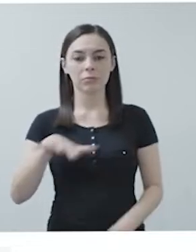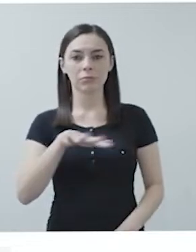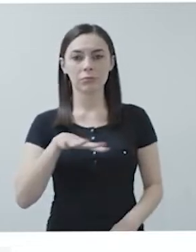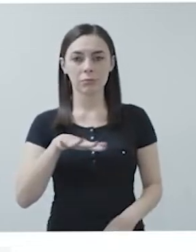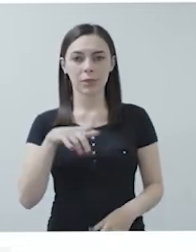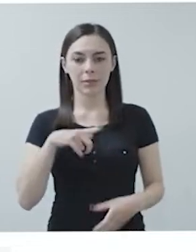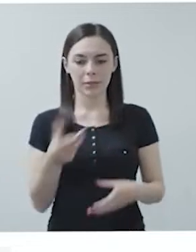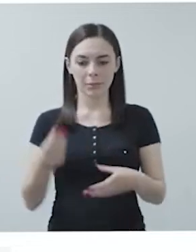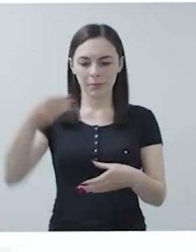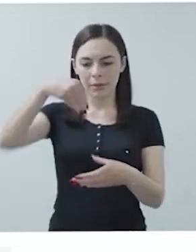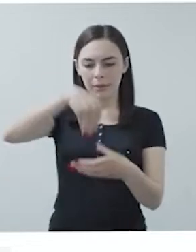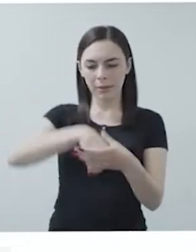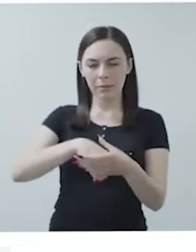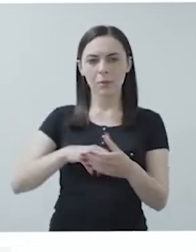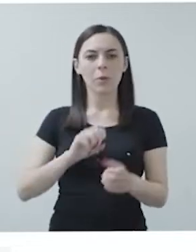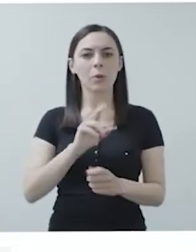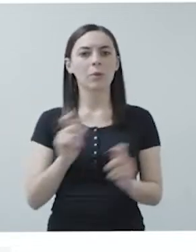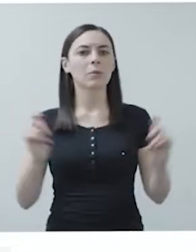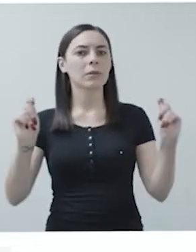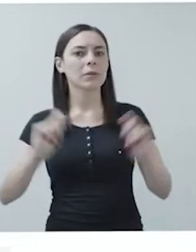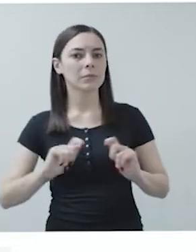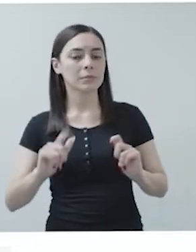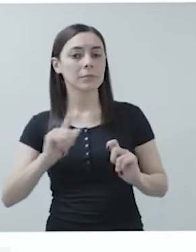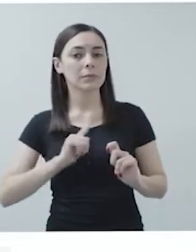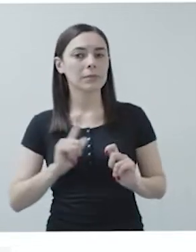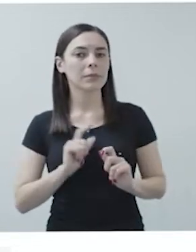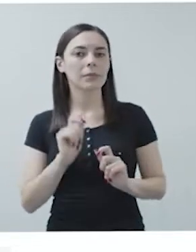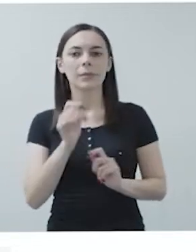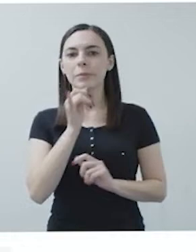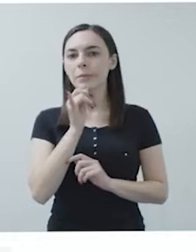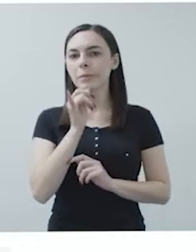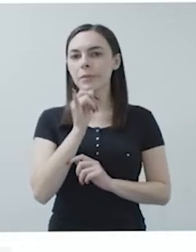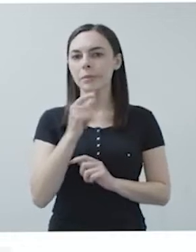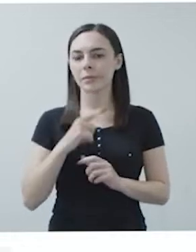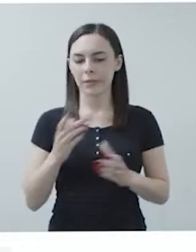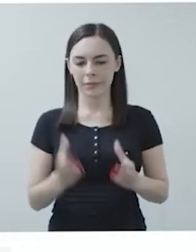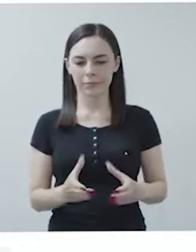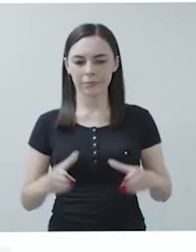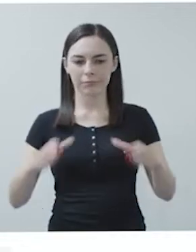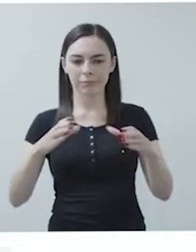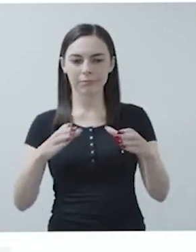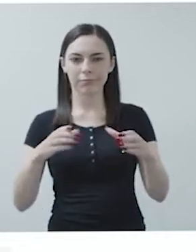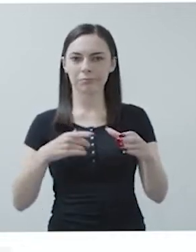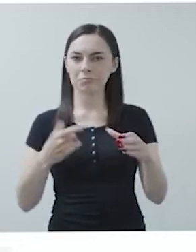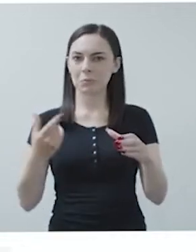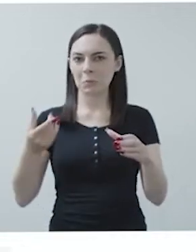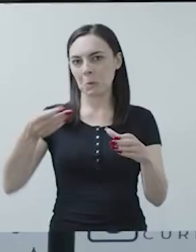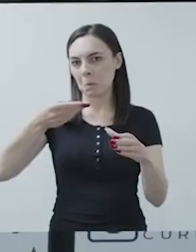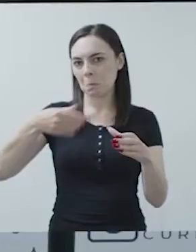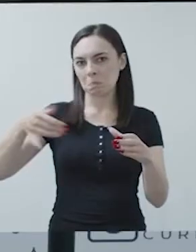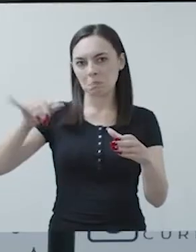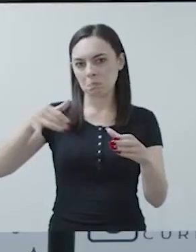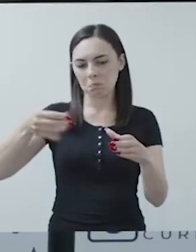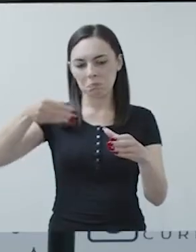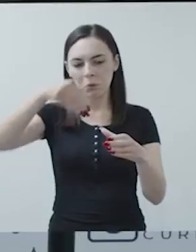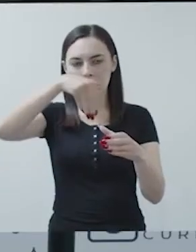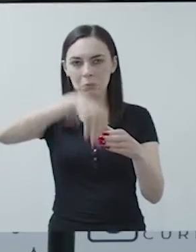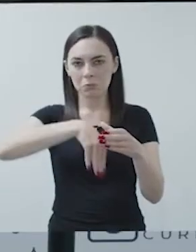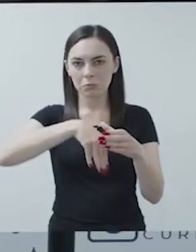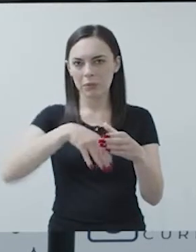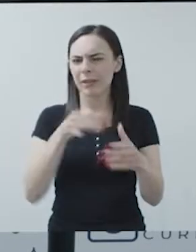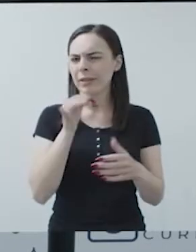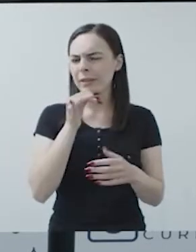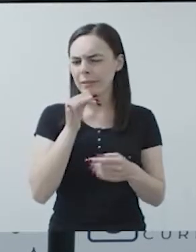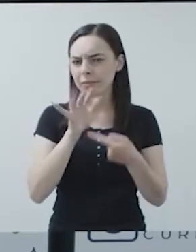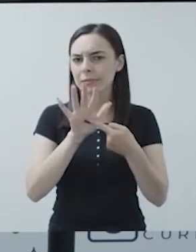corpo ou a capacidade que ele tem de comportar alguma substância. Então vamos ver um